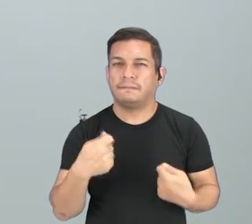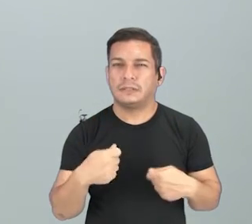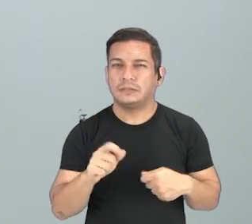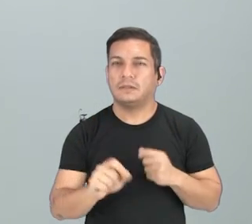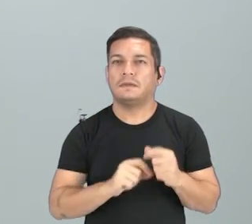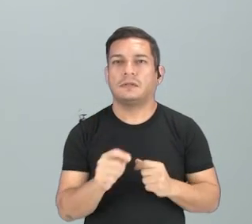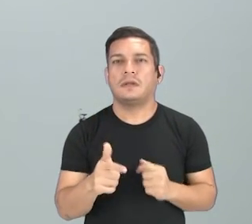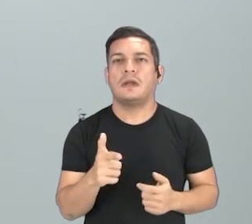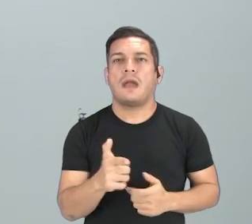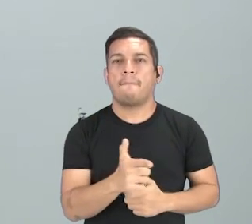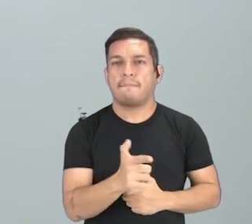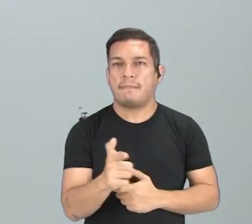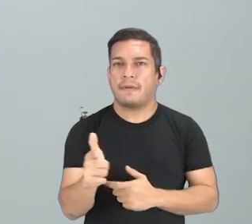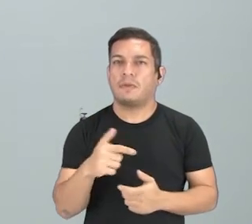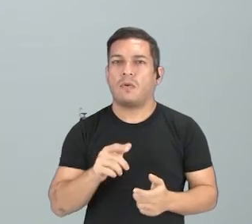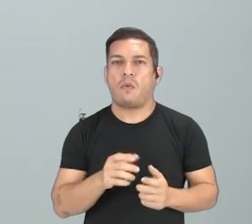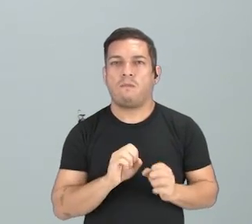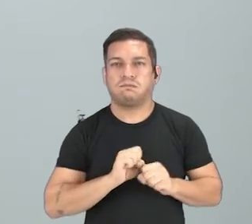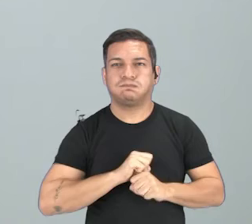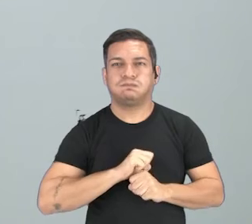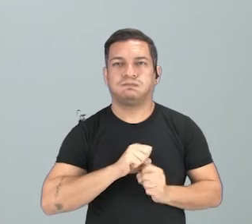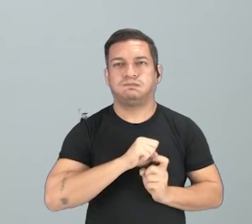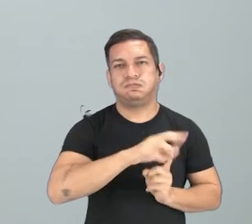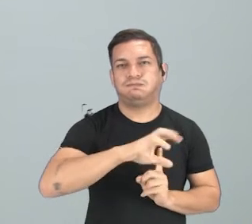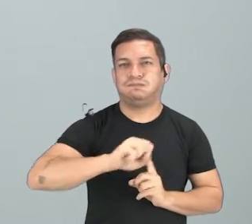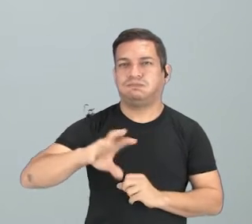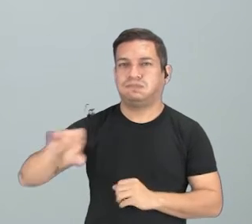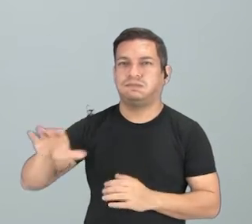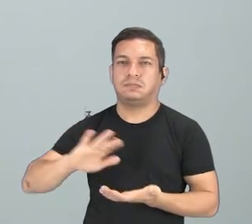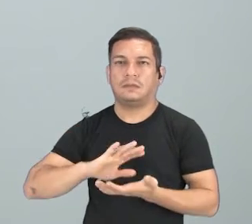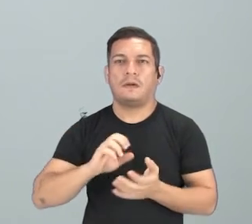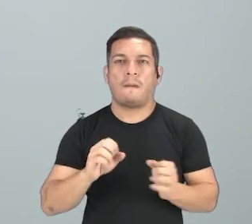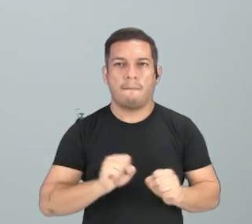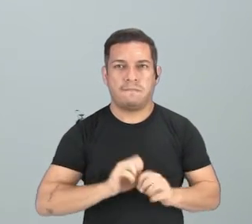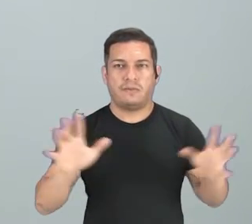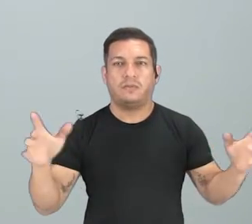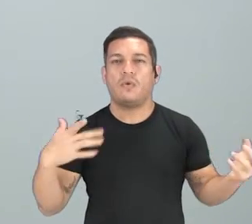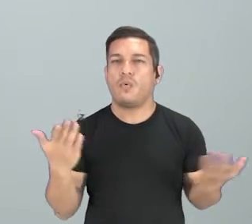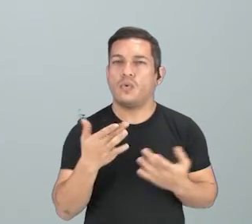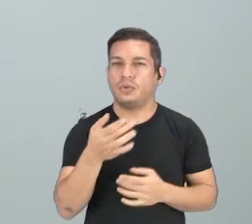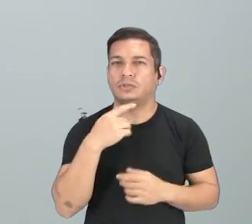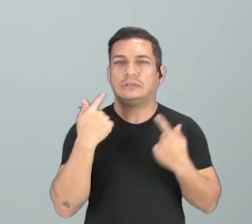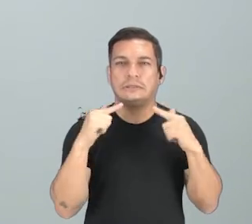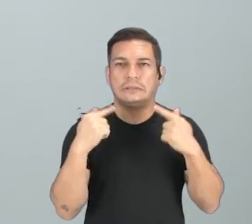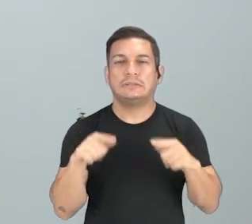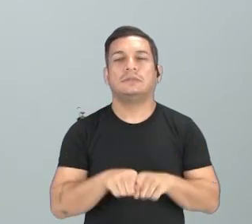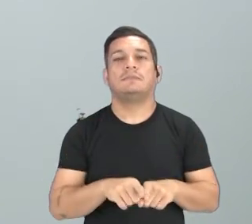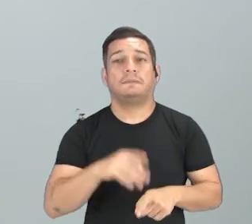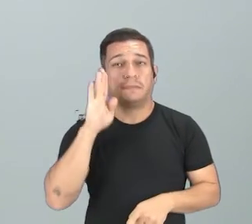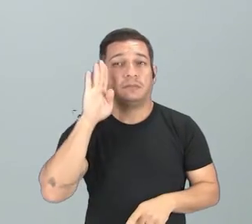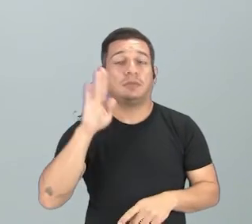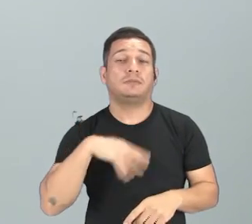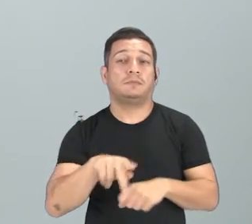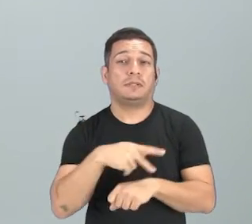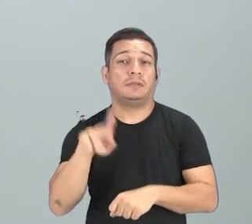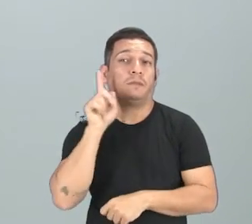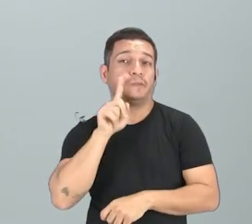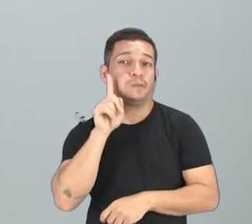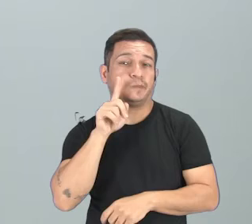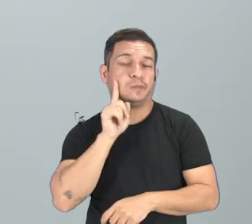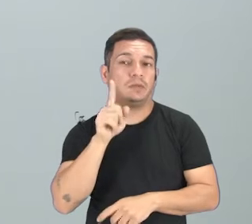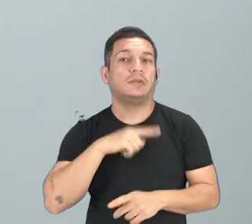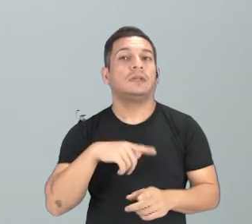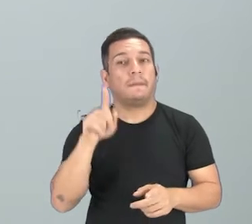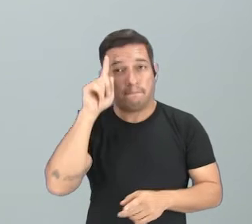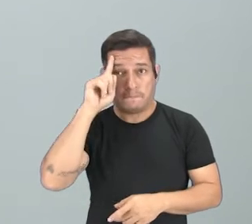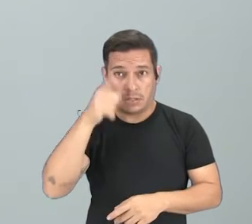necessário atirar essas bombas. Isso até hoje gera muita crítica, especialmente para os Estados Unidos, que foi quem